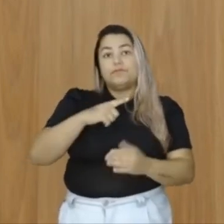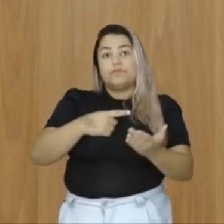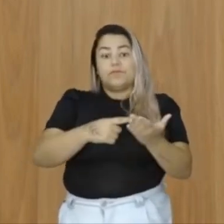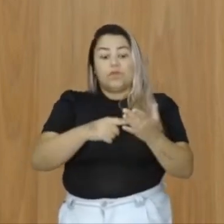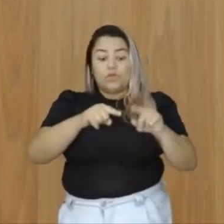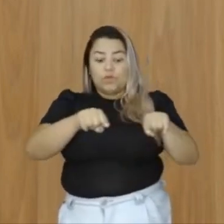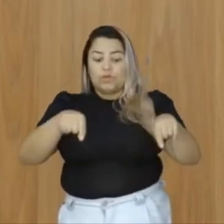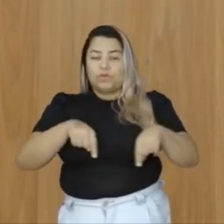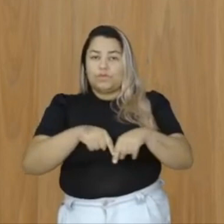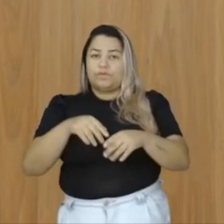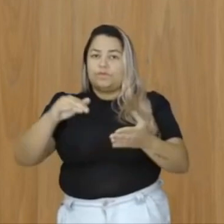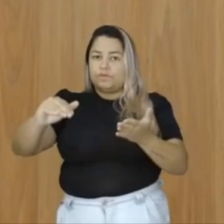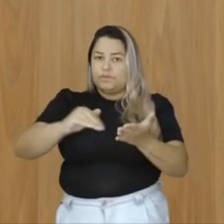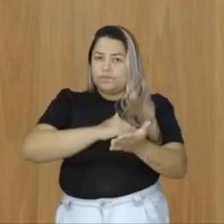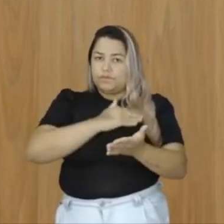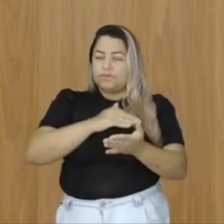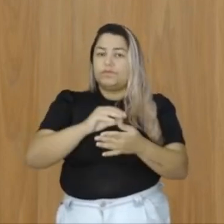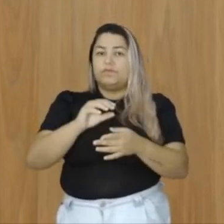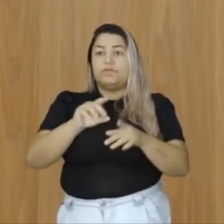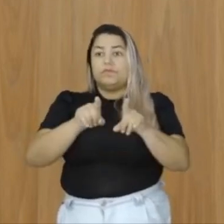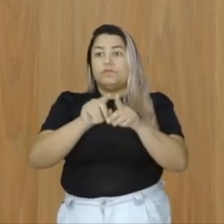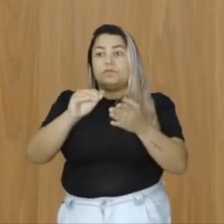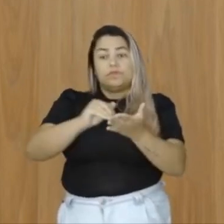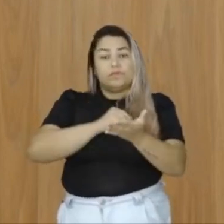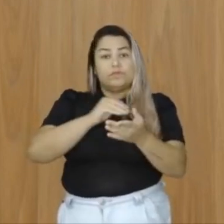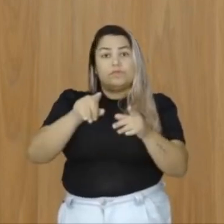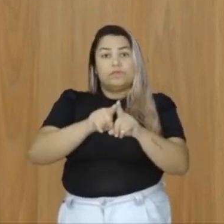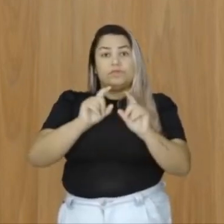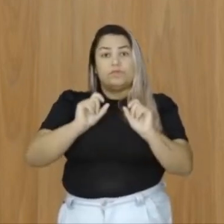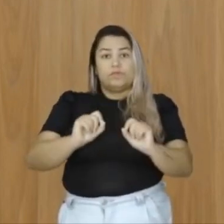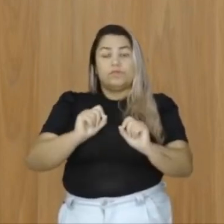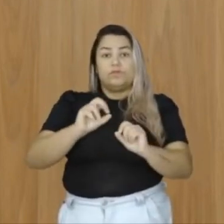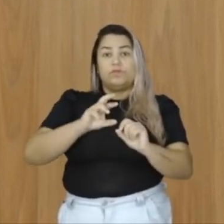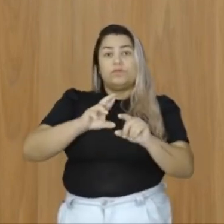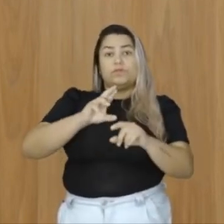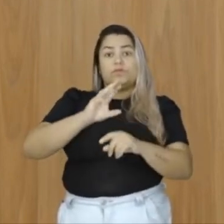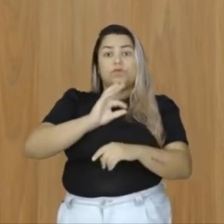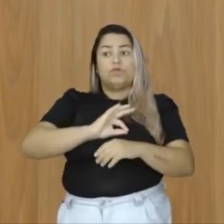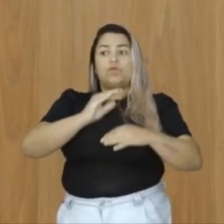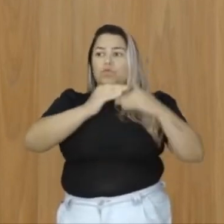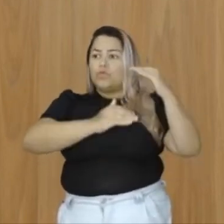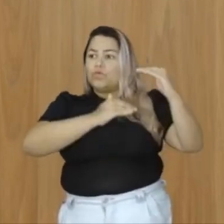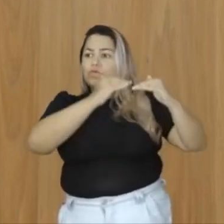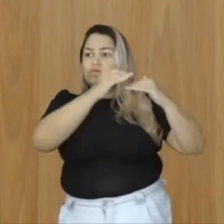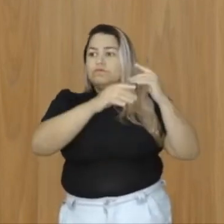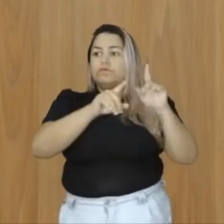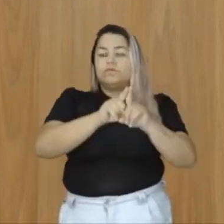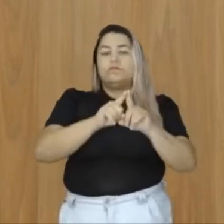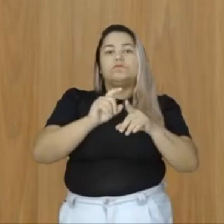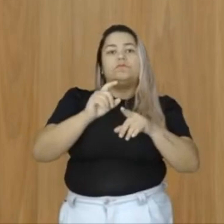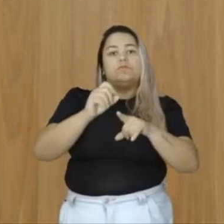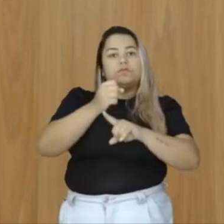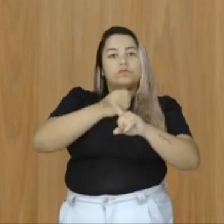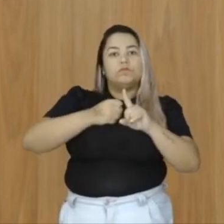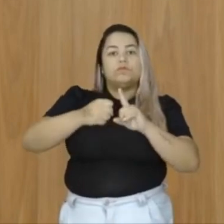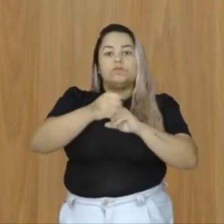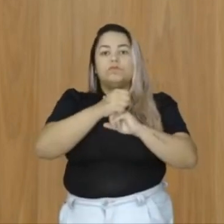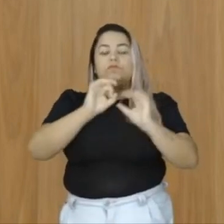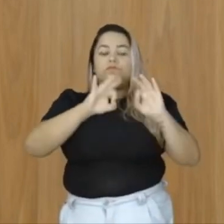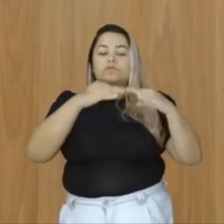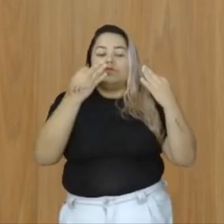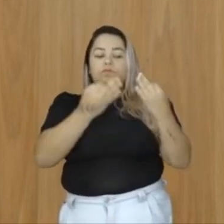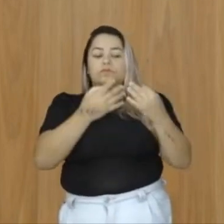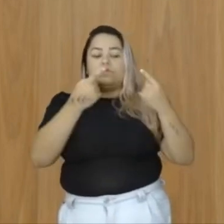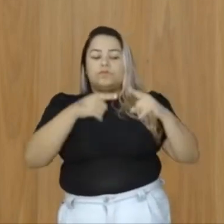a secretária nacional de Renda, Cidadania do Ministério do Desenvolvimento e Assistência Social, Família e